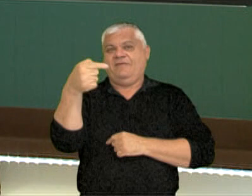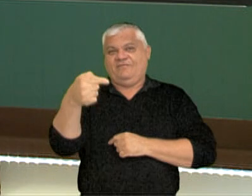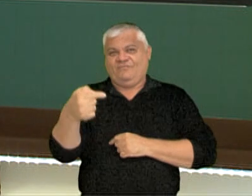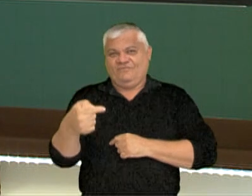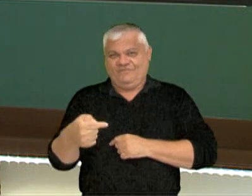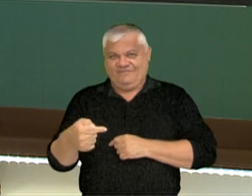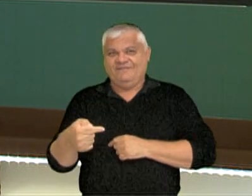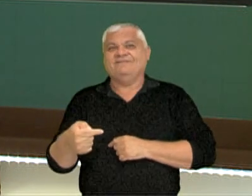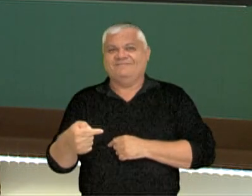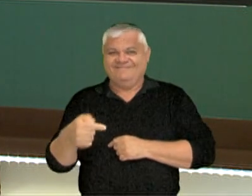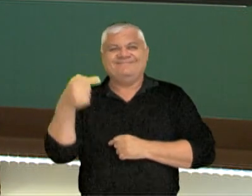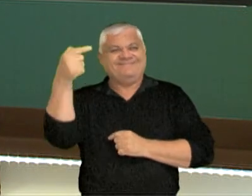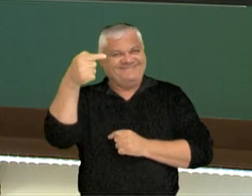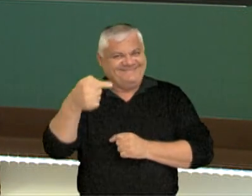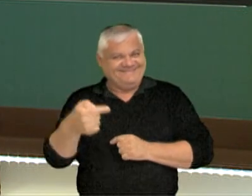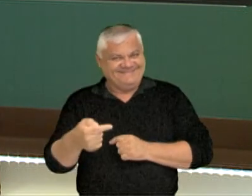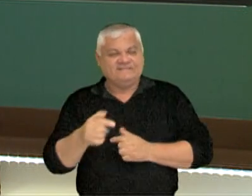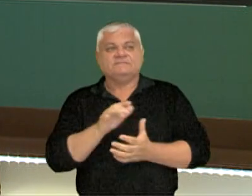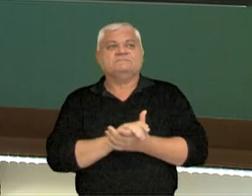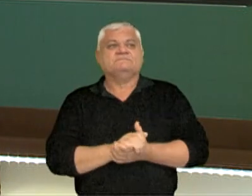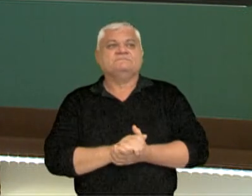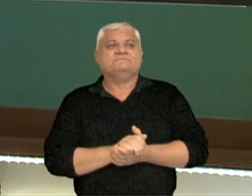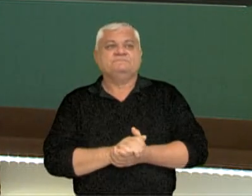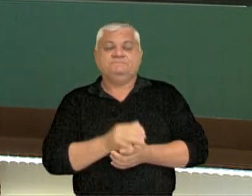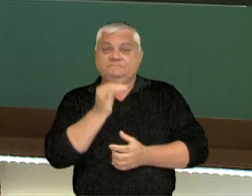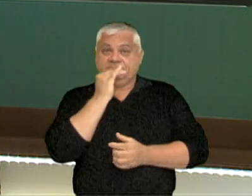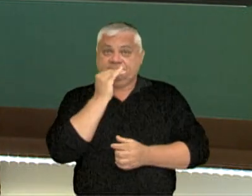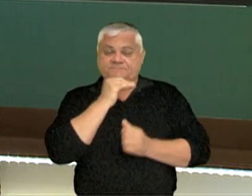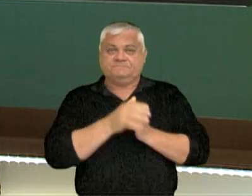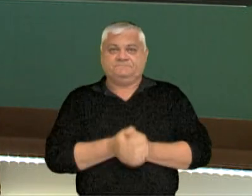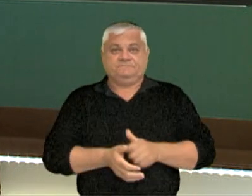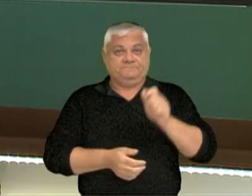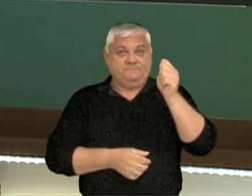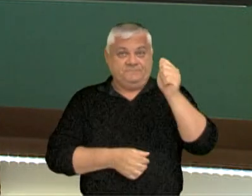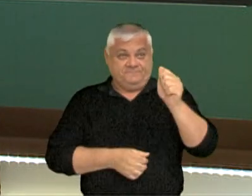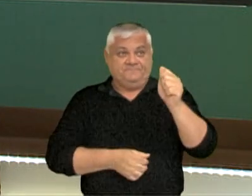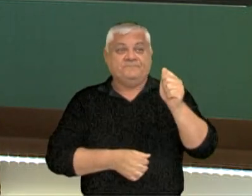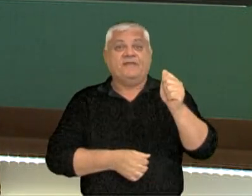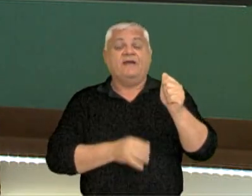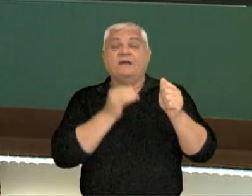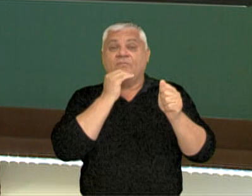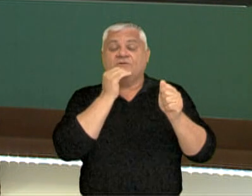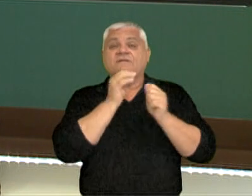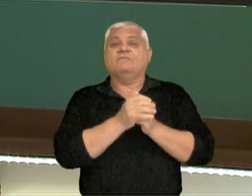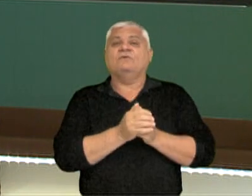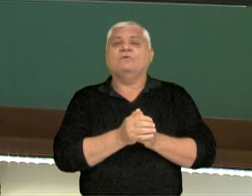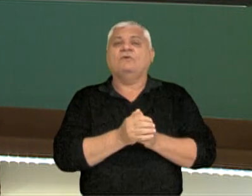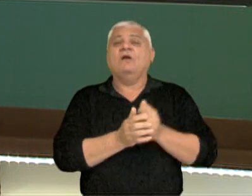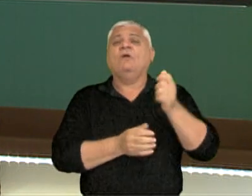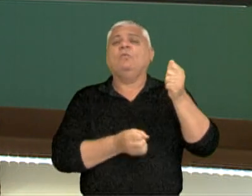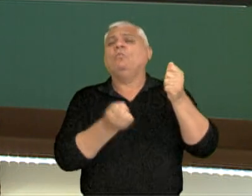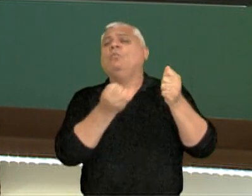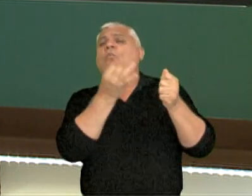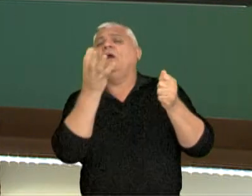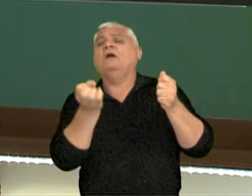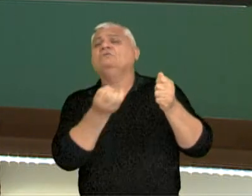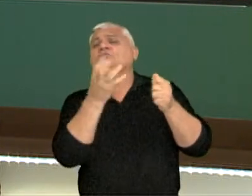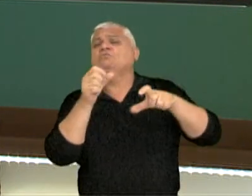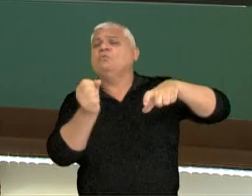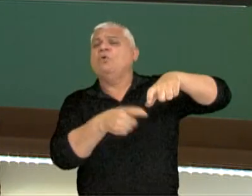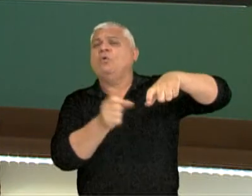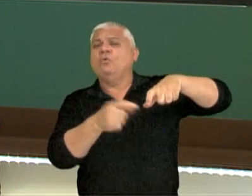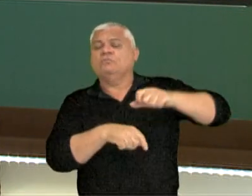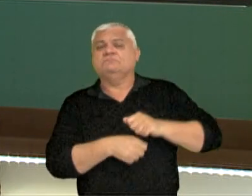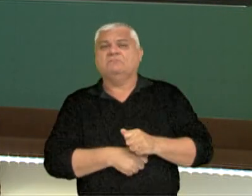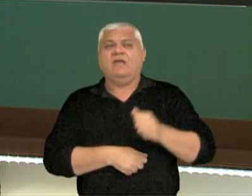né, da subtração, não é isso? Então, nós vamos fazer, ó, qual é o saldo de gols do time A? Então, eu vou